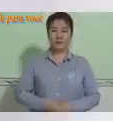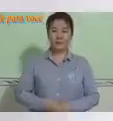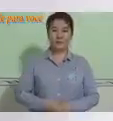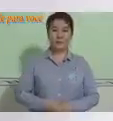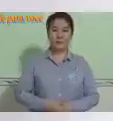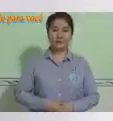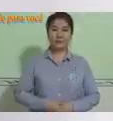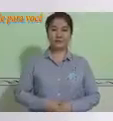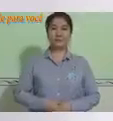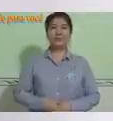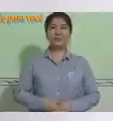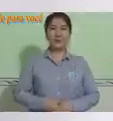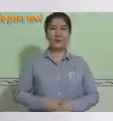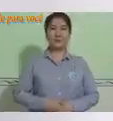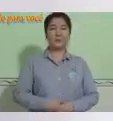TROSTRATAMNTOS que o